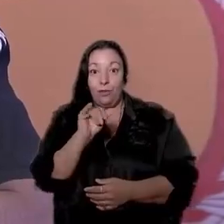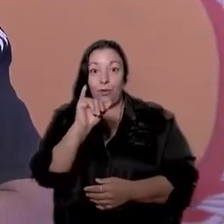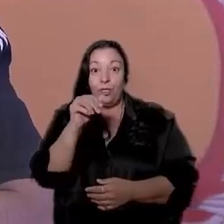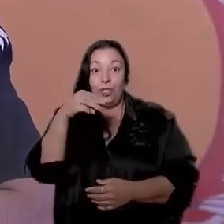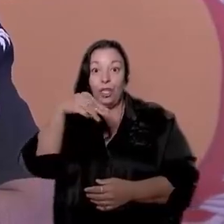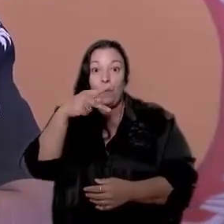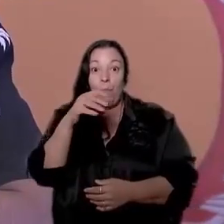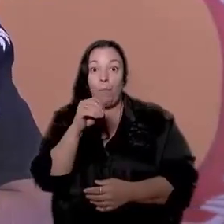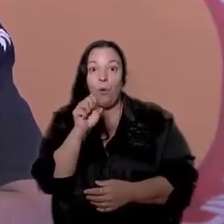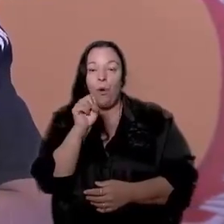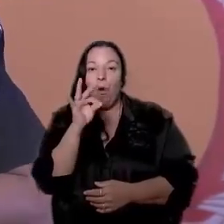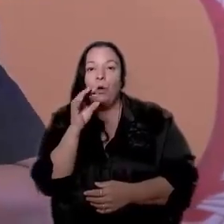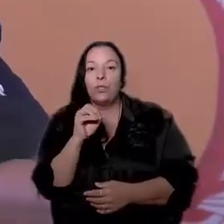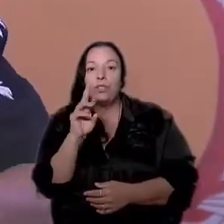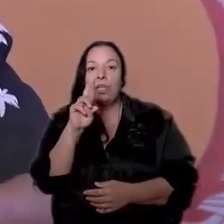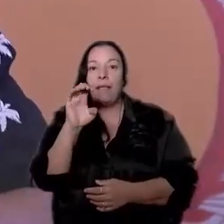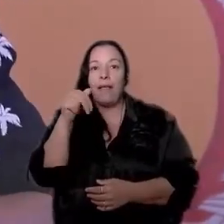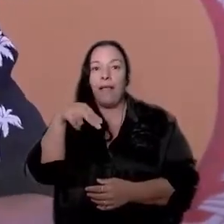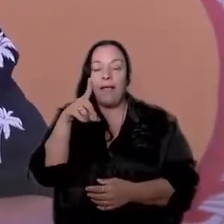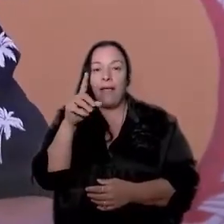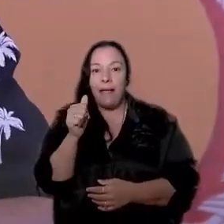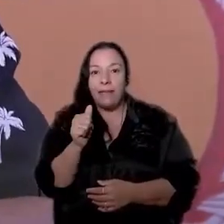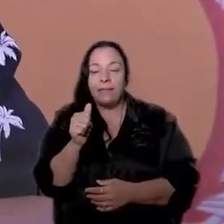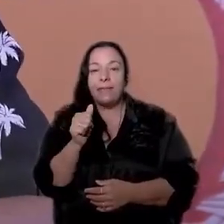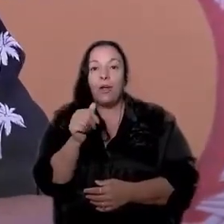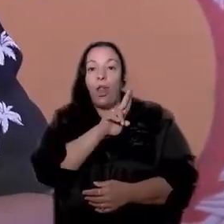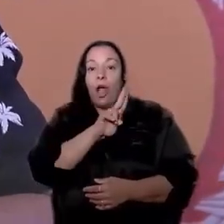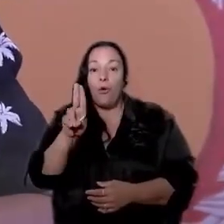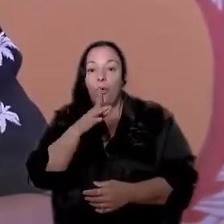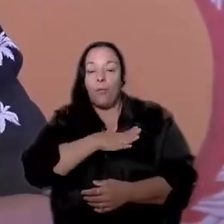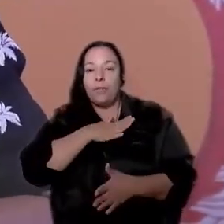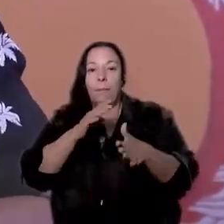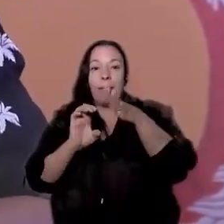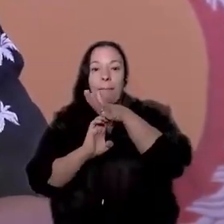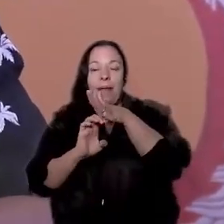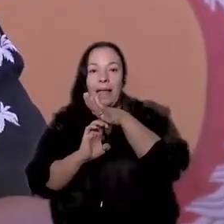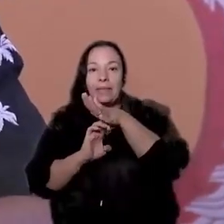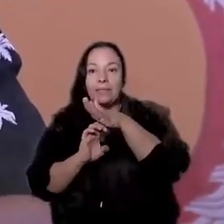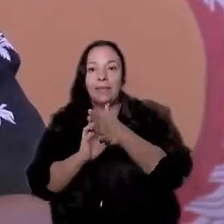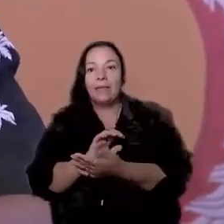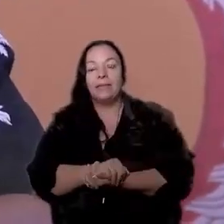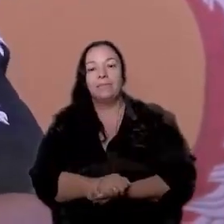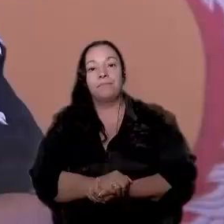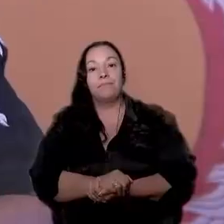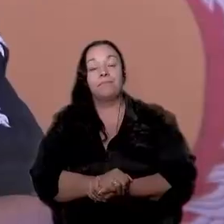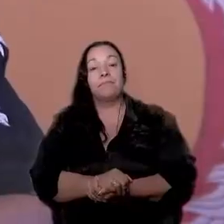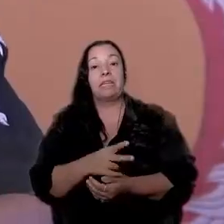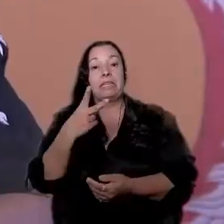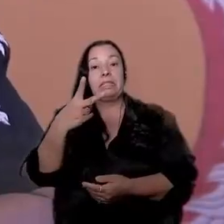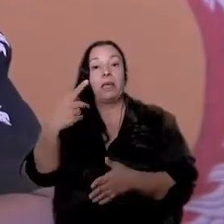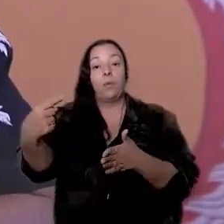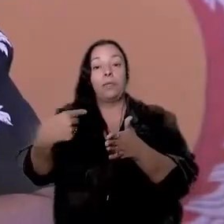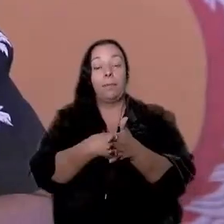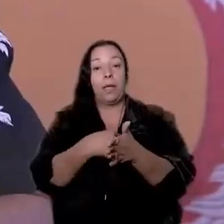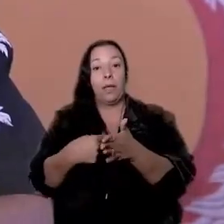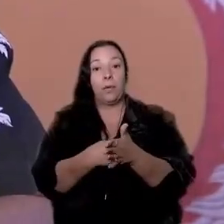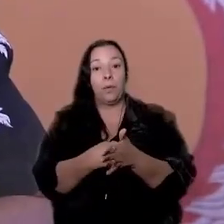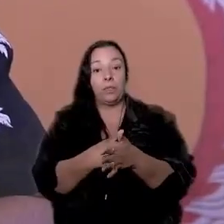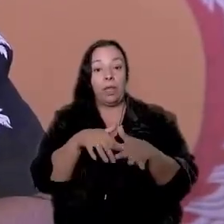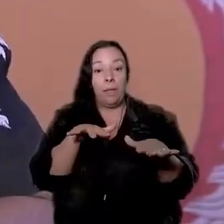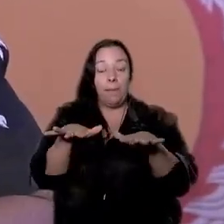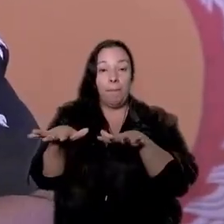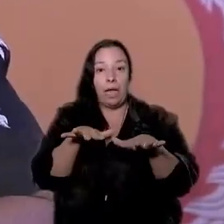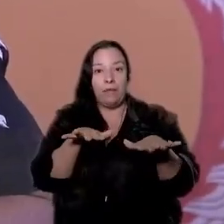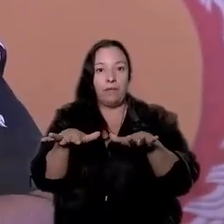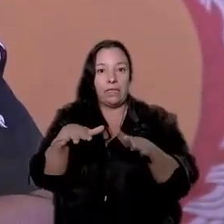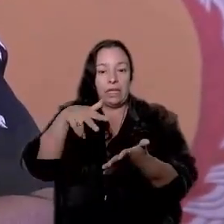cultural, ainda posso colocar minha marca? Aí vem a segunda pergunta do outro chinês. Eu posso trazer uma manifestação